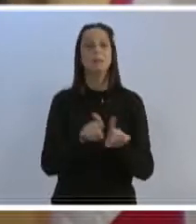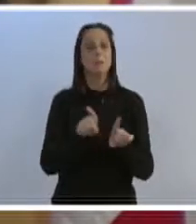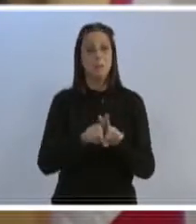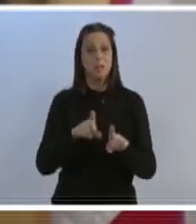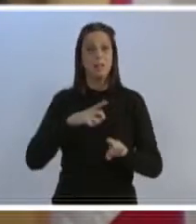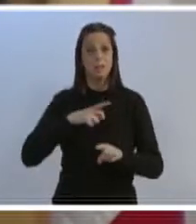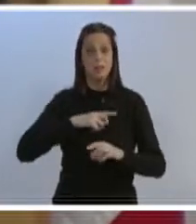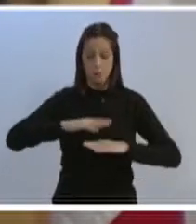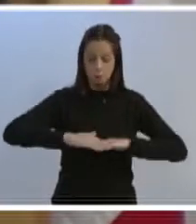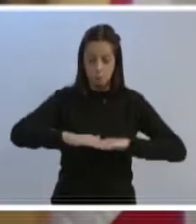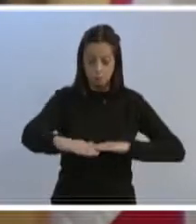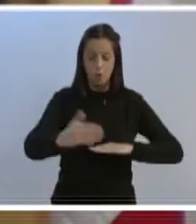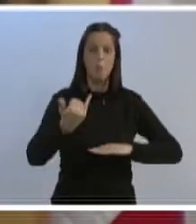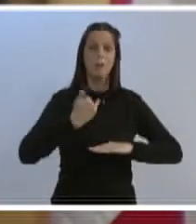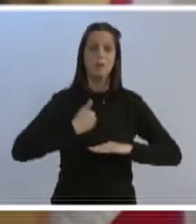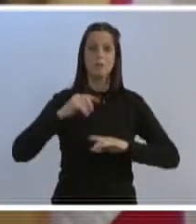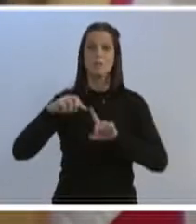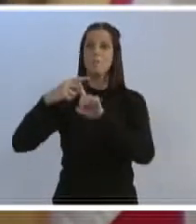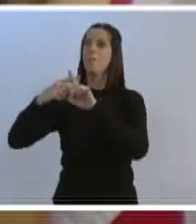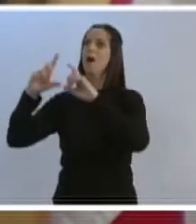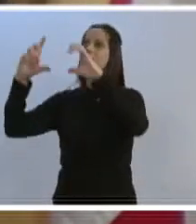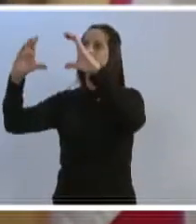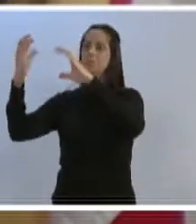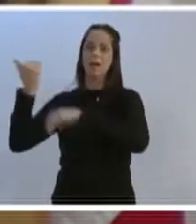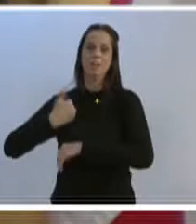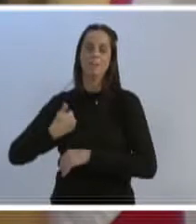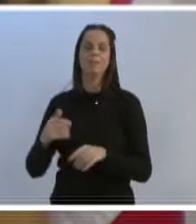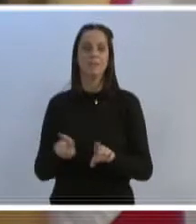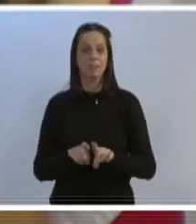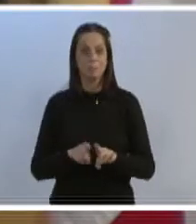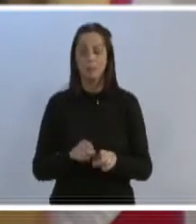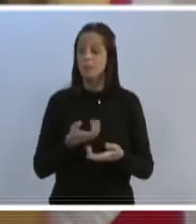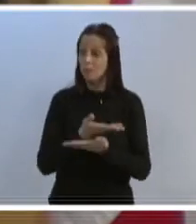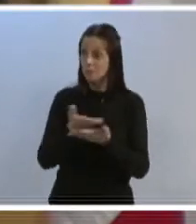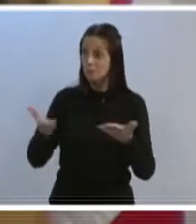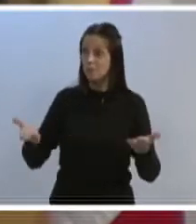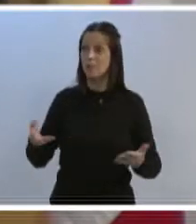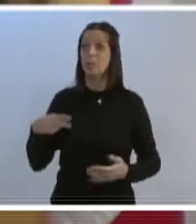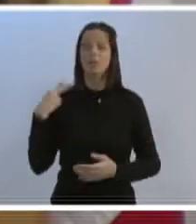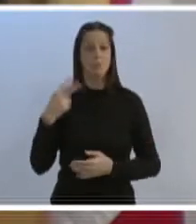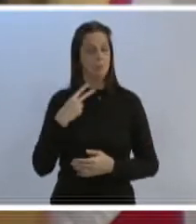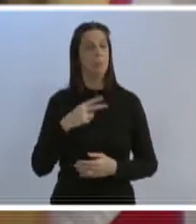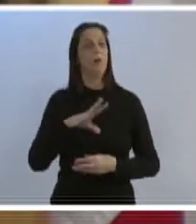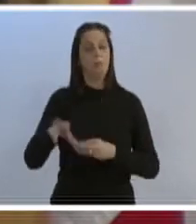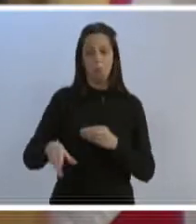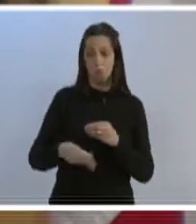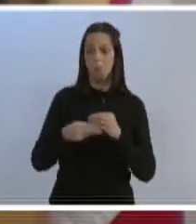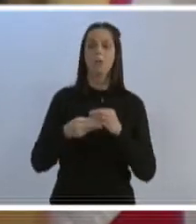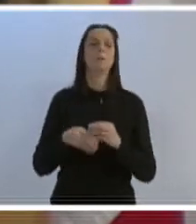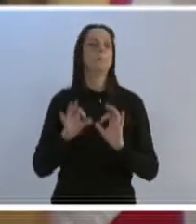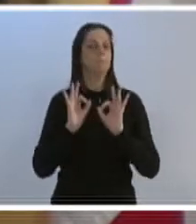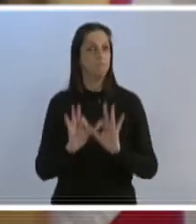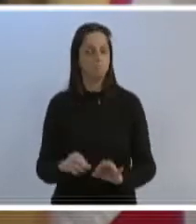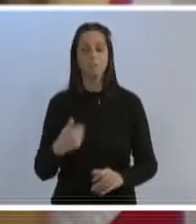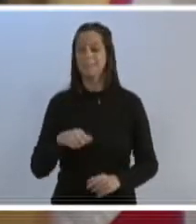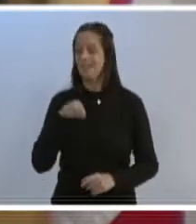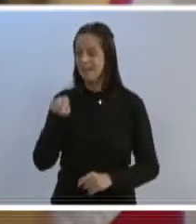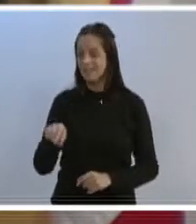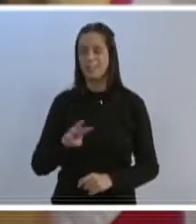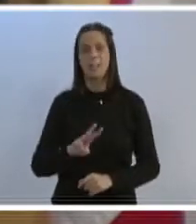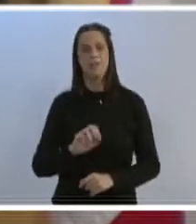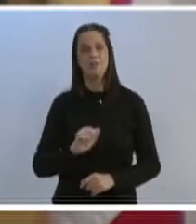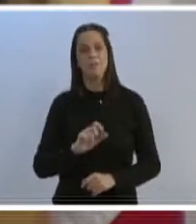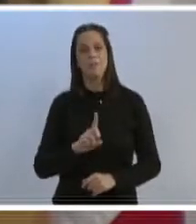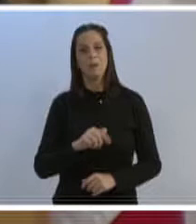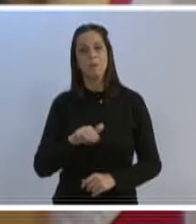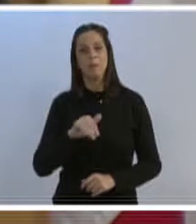mas é pertinente a nossa fala fala de seus vereadores com relação à volta e ver né temos que fazer o tema dessa obra não diferente